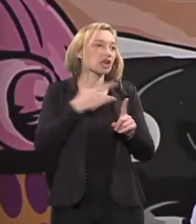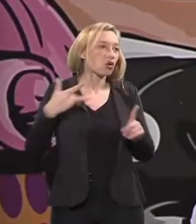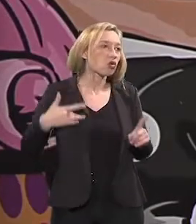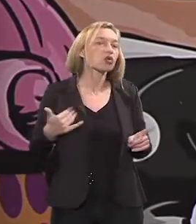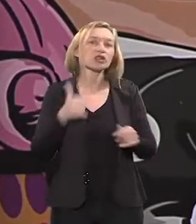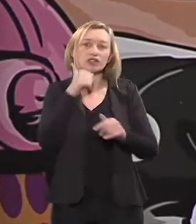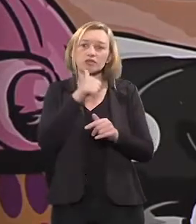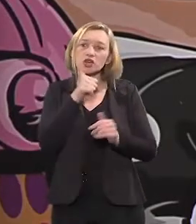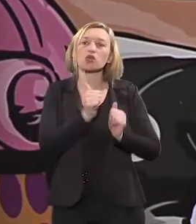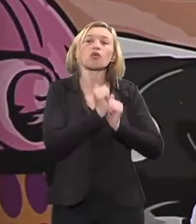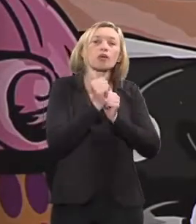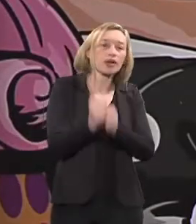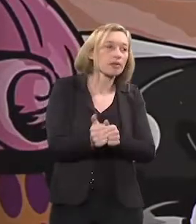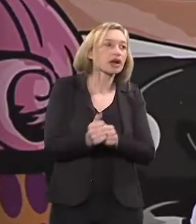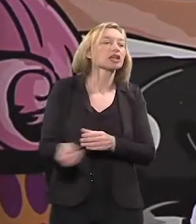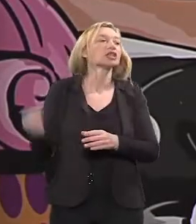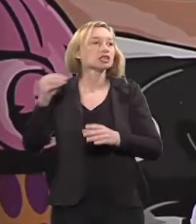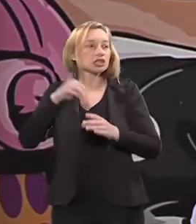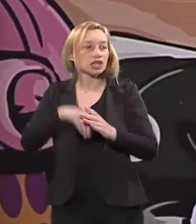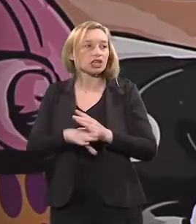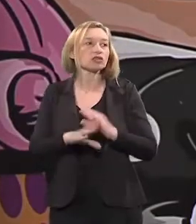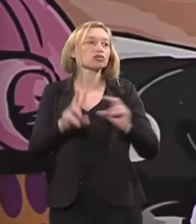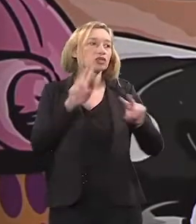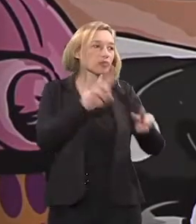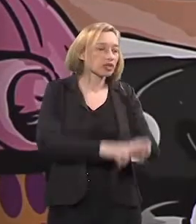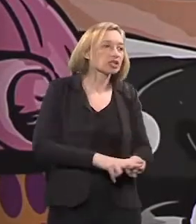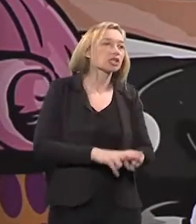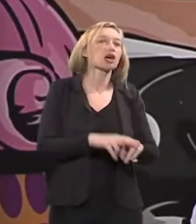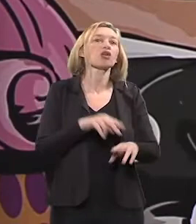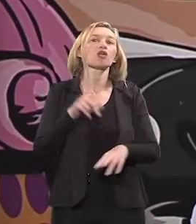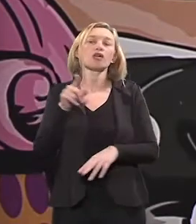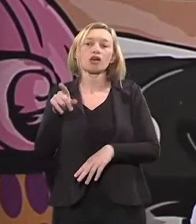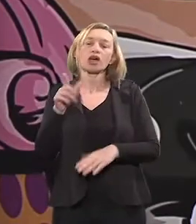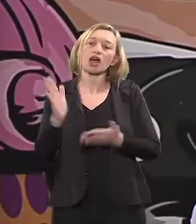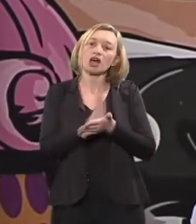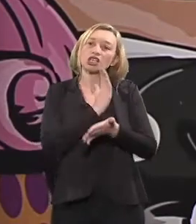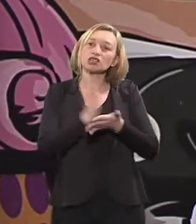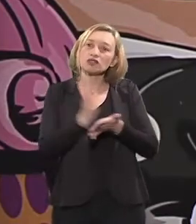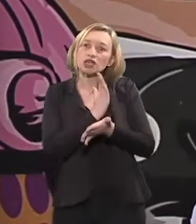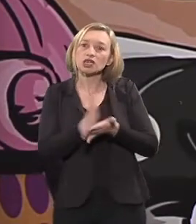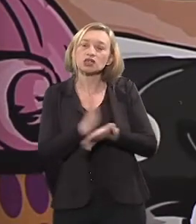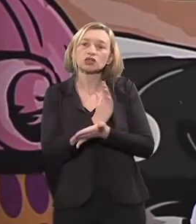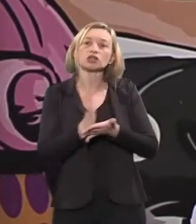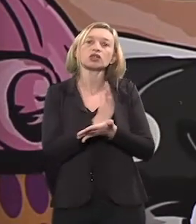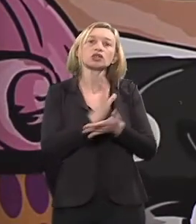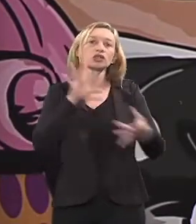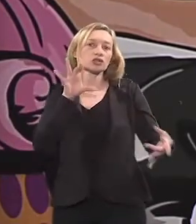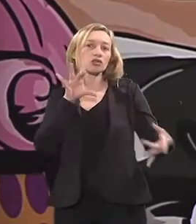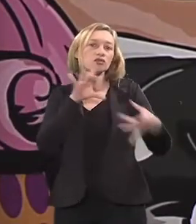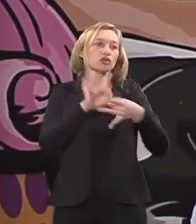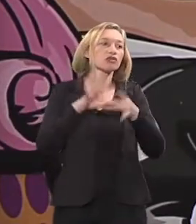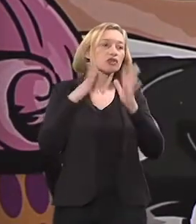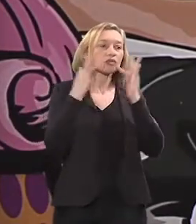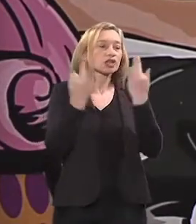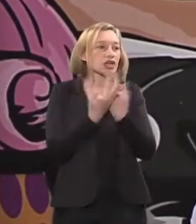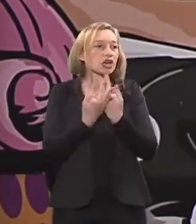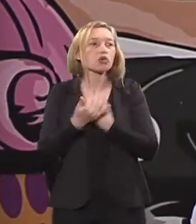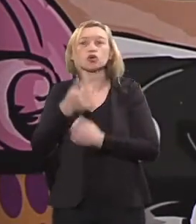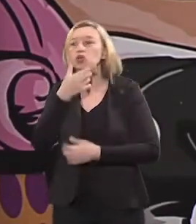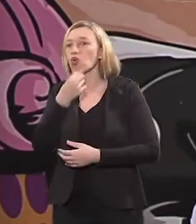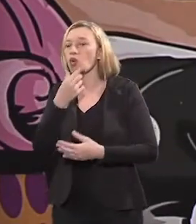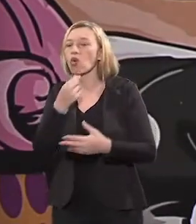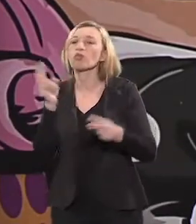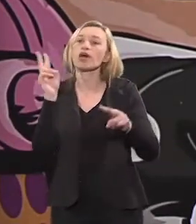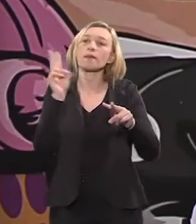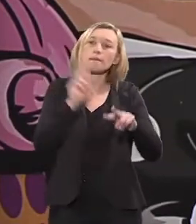da saúde feminina que devem ter um acompanhamento dentro das unidades, o fato delas às vezes serem o vínculo familiar quando